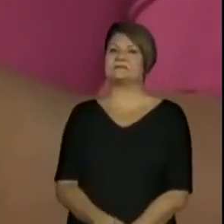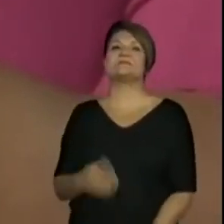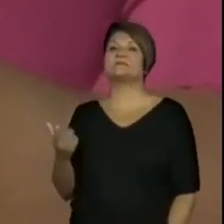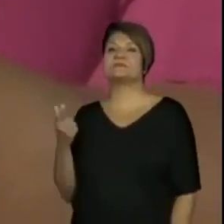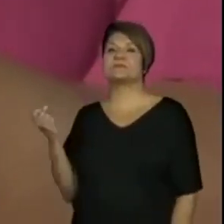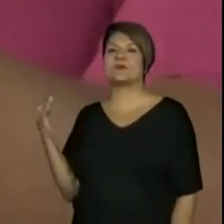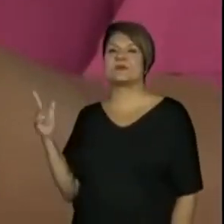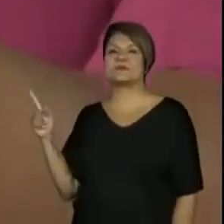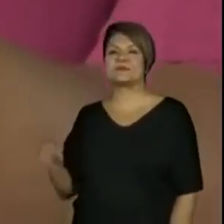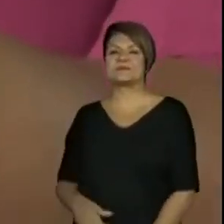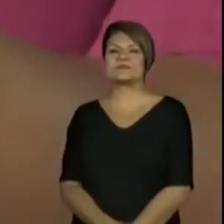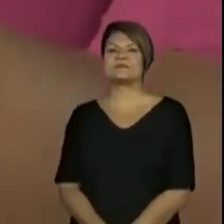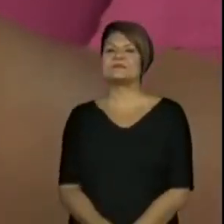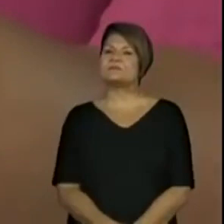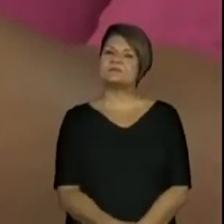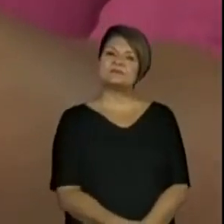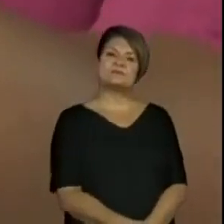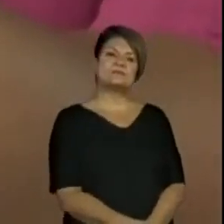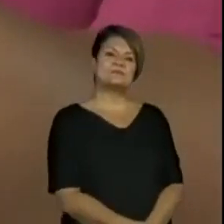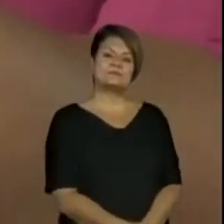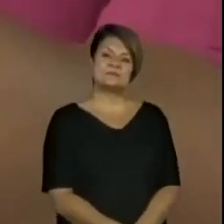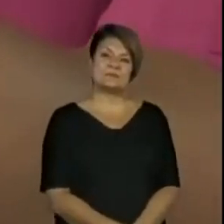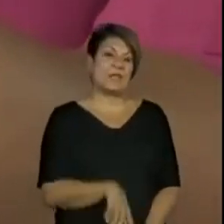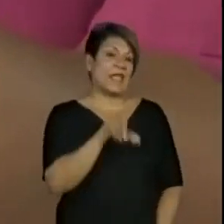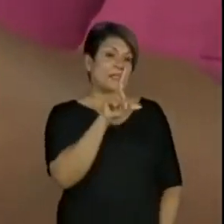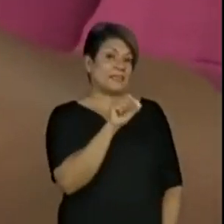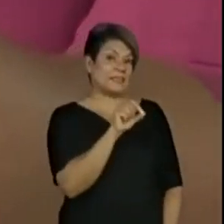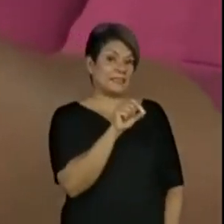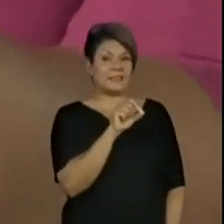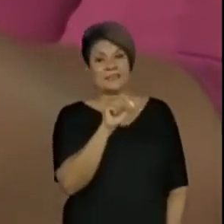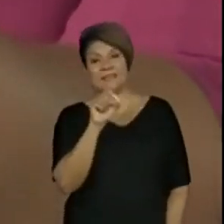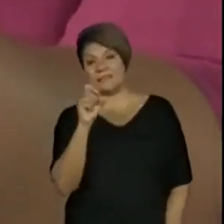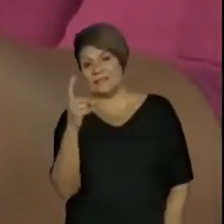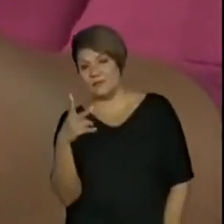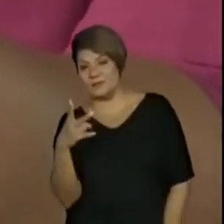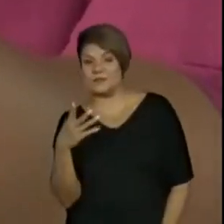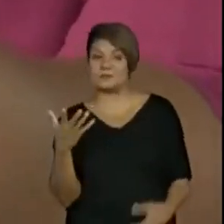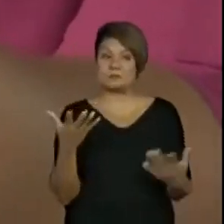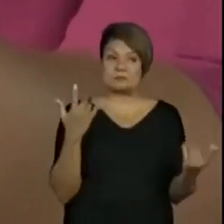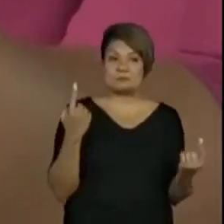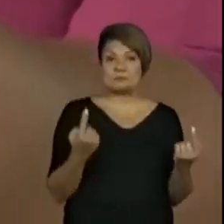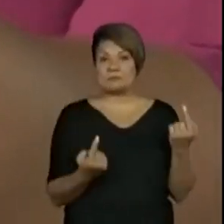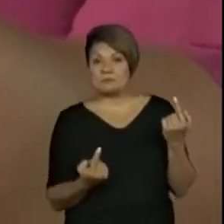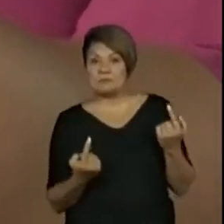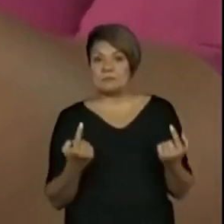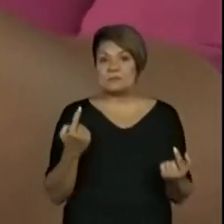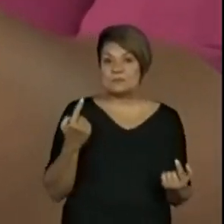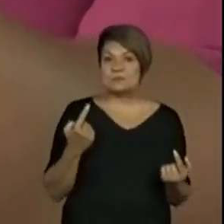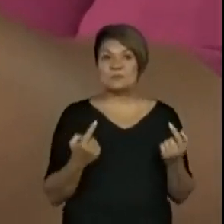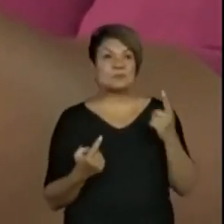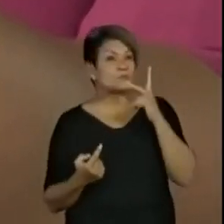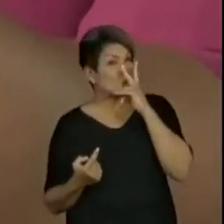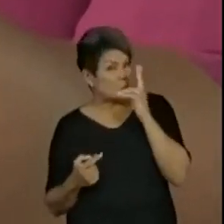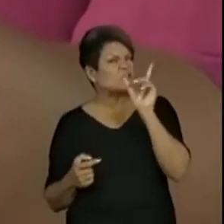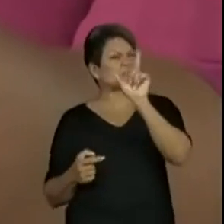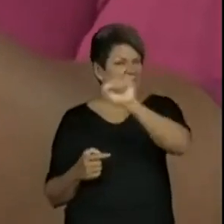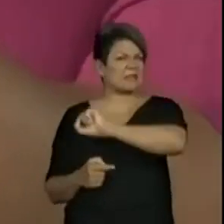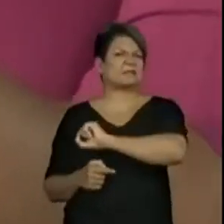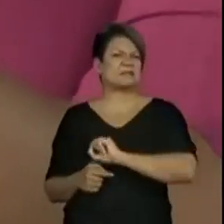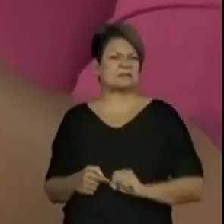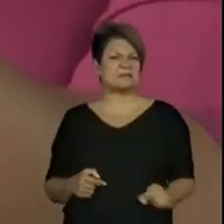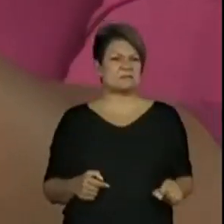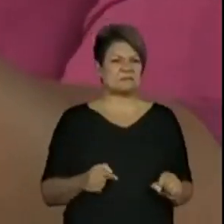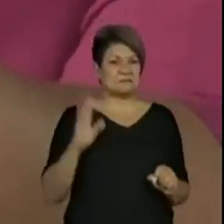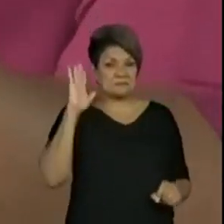Tá. Ai, e agora? 12 ou 10? Ih, eu acho que 10. Estão